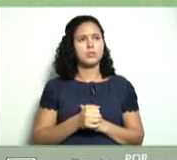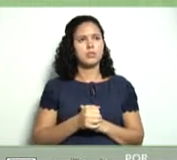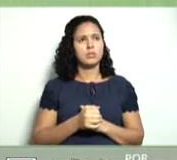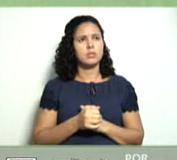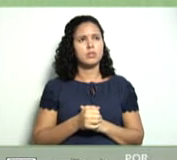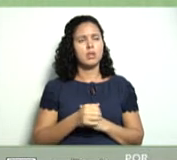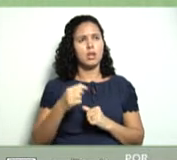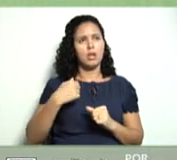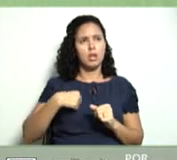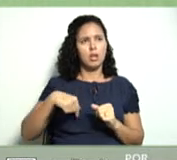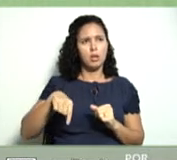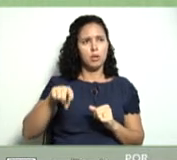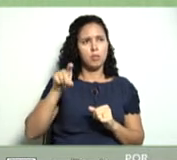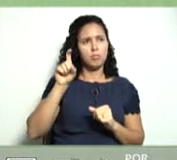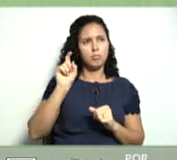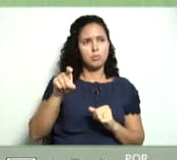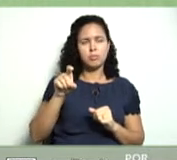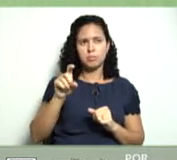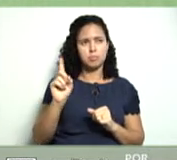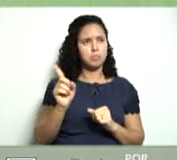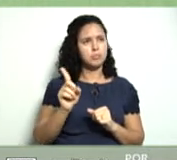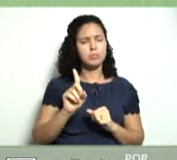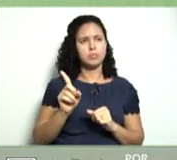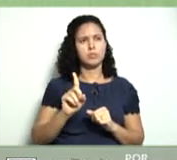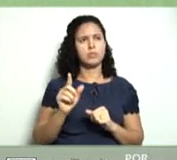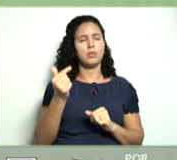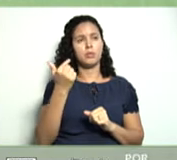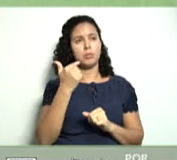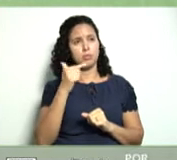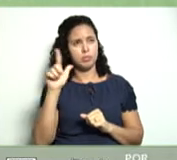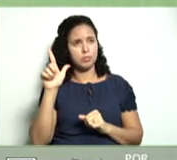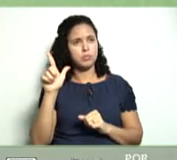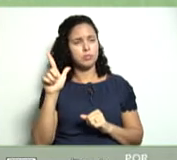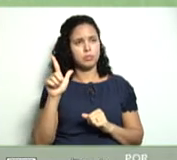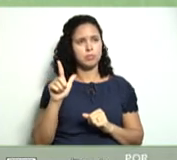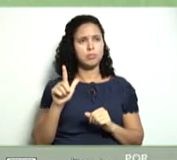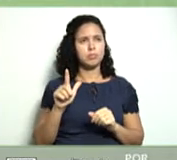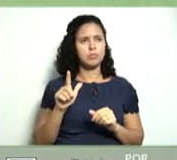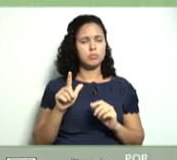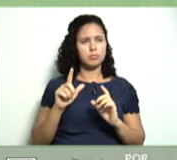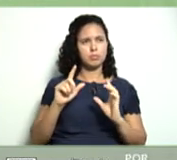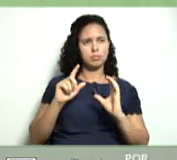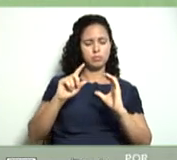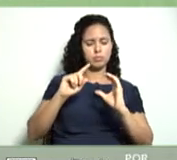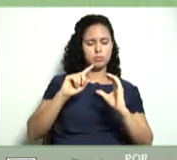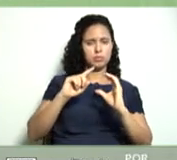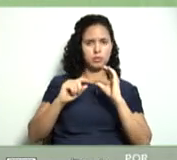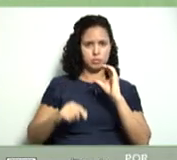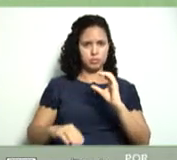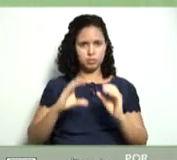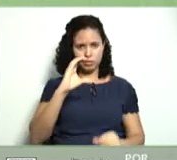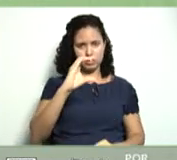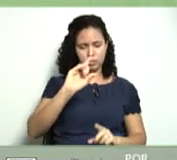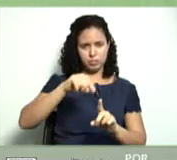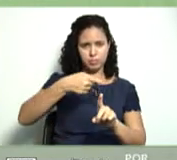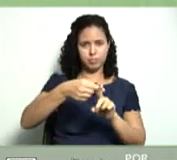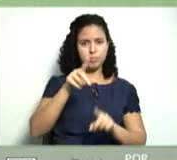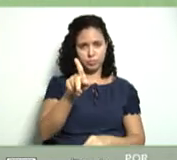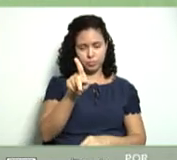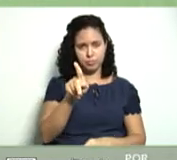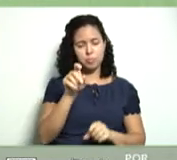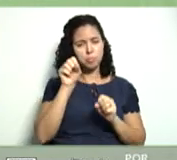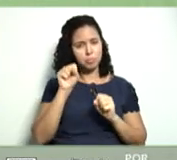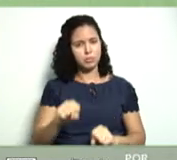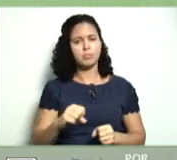arquivo imprimir que é uma opção que eu possa ser feito eu quero já pedi contra o p pode ser feito